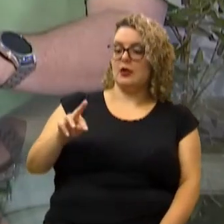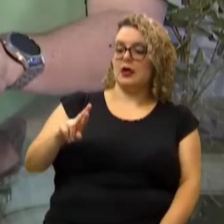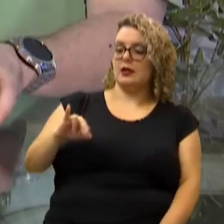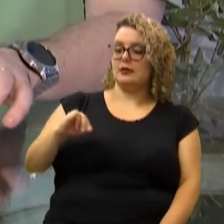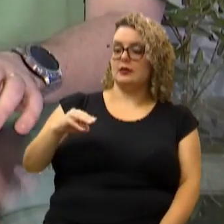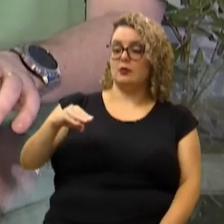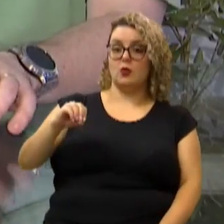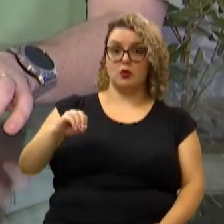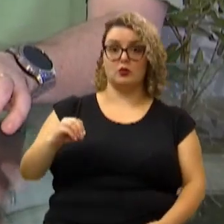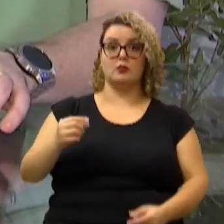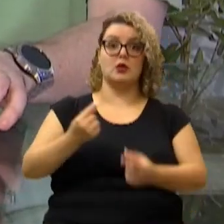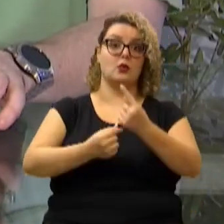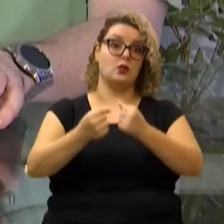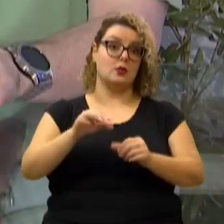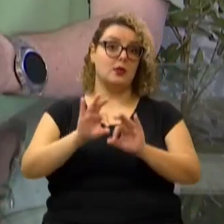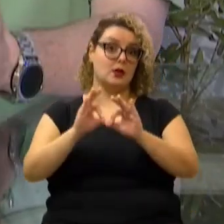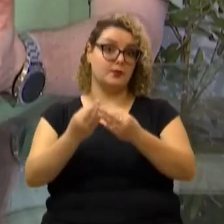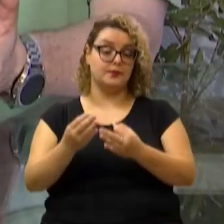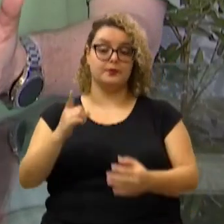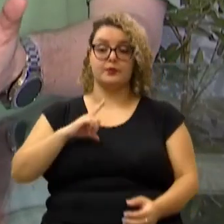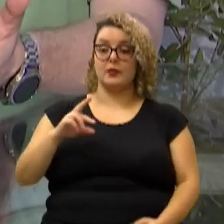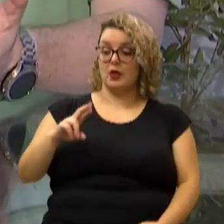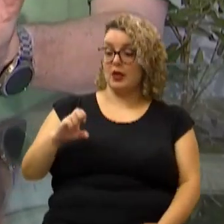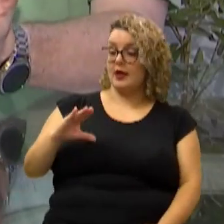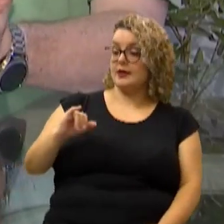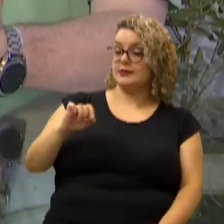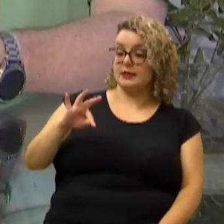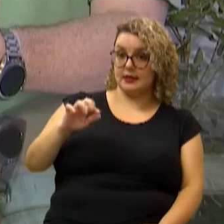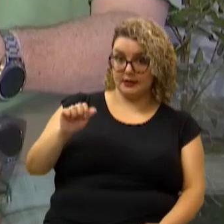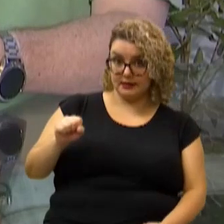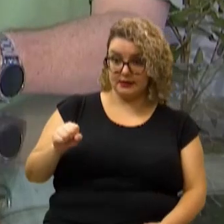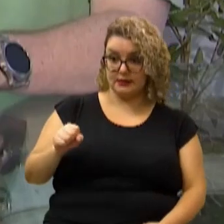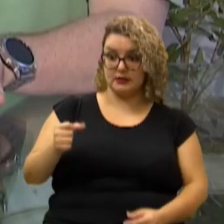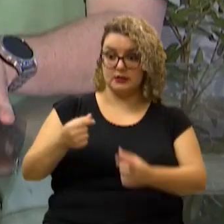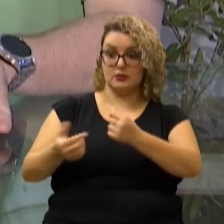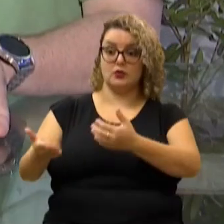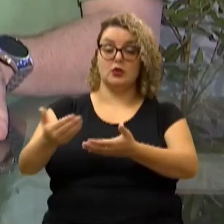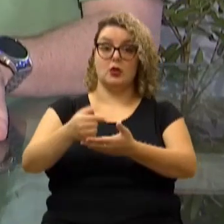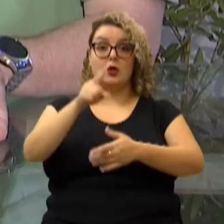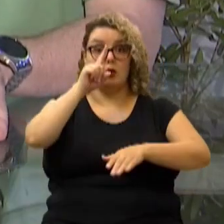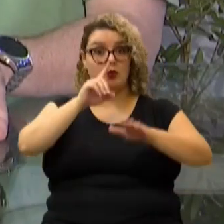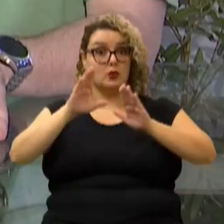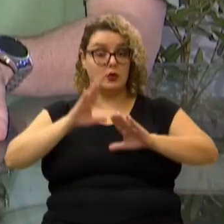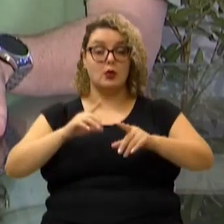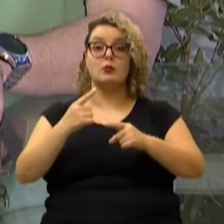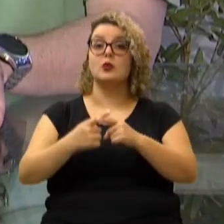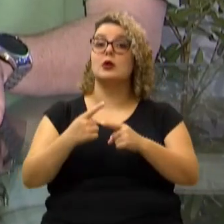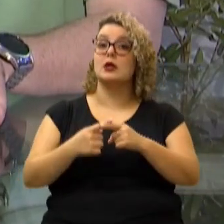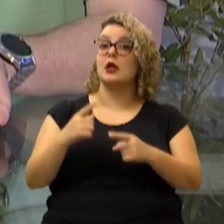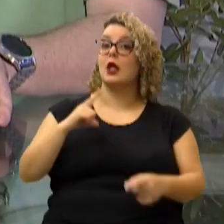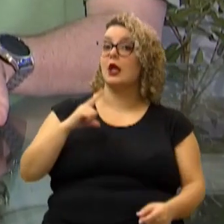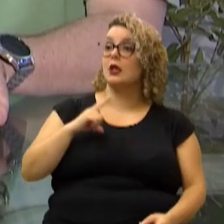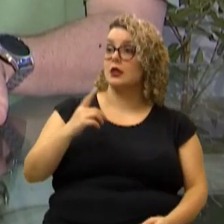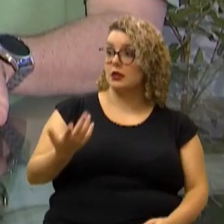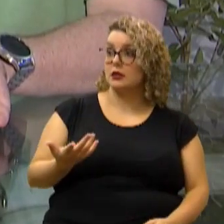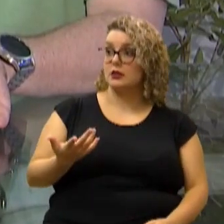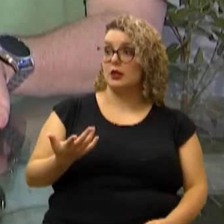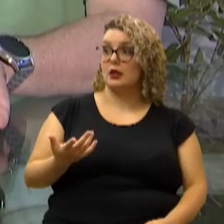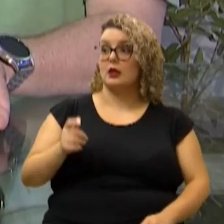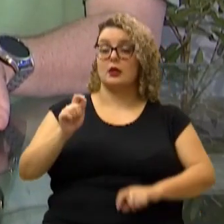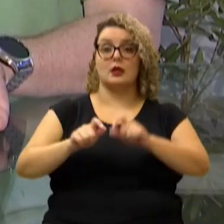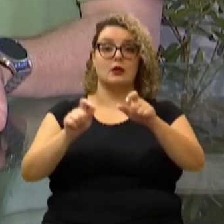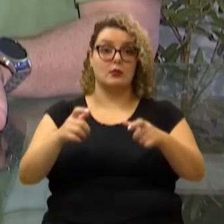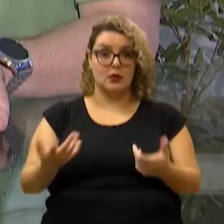patrimônio mas de orçamento familiar então a gente tem as receitas e tem que tomar cuidado porque assim existem